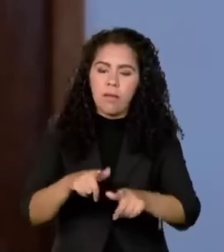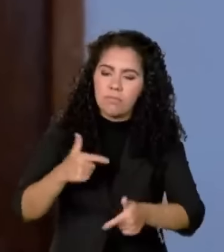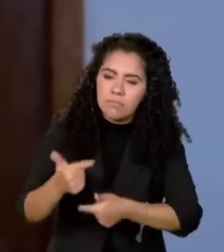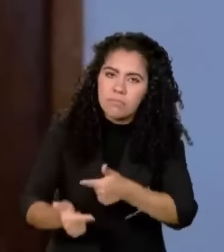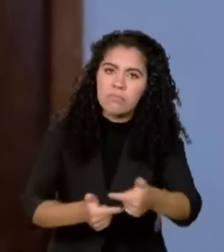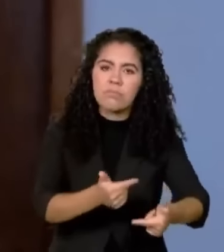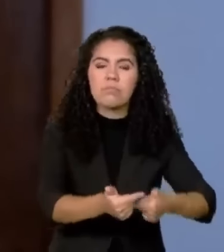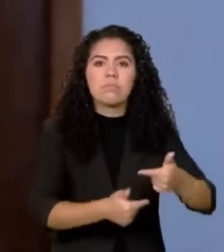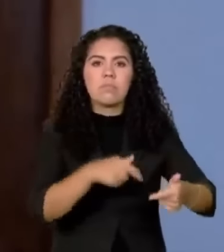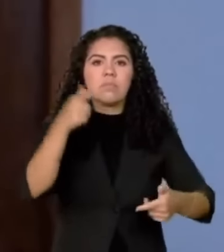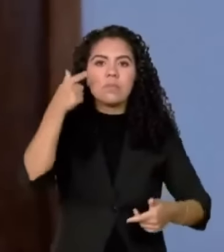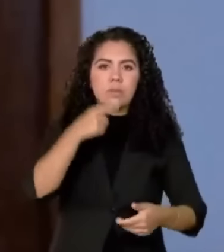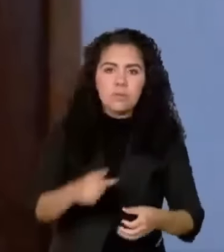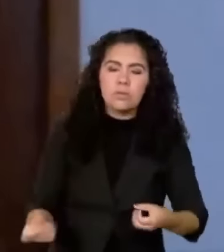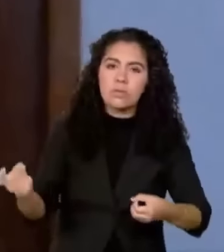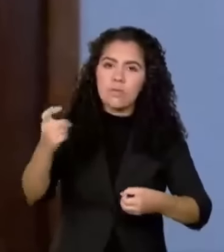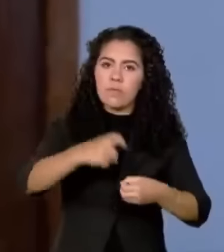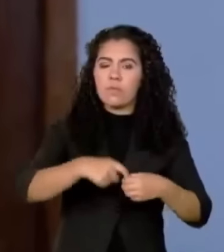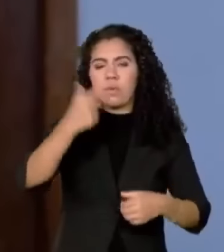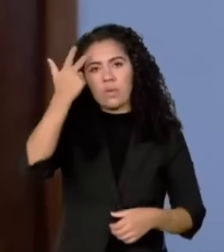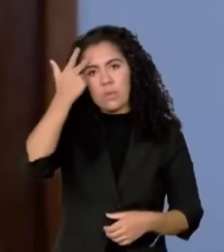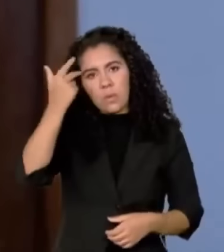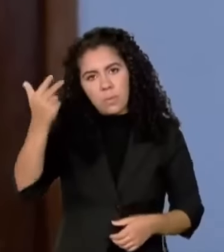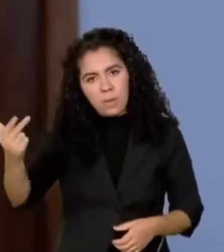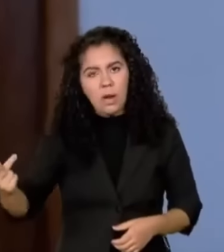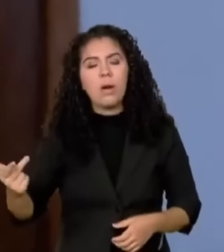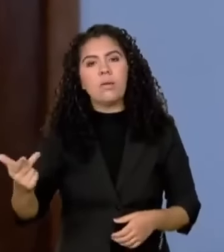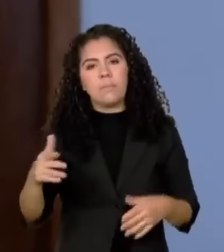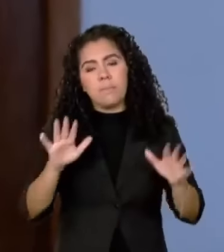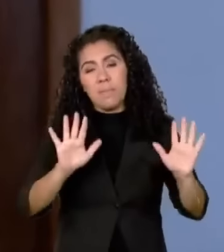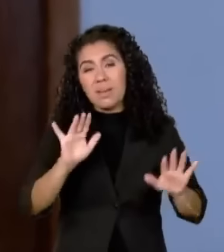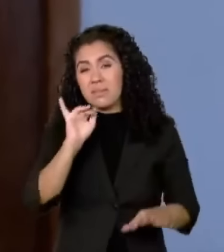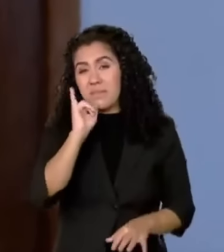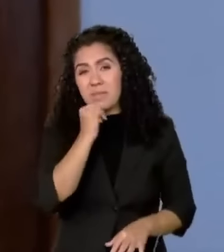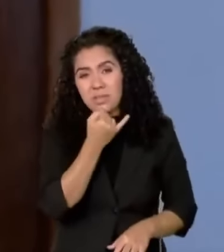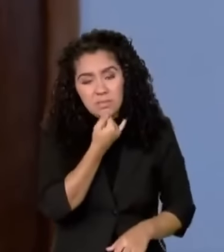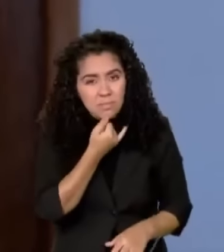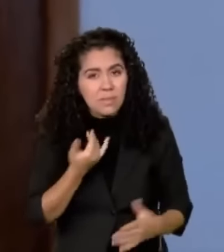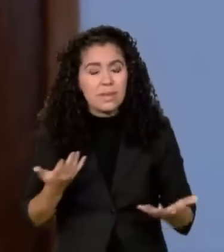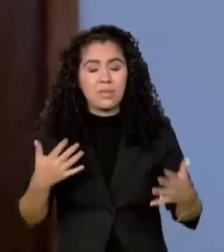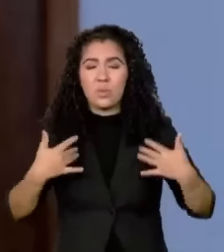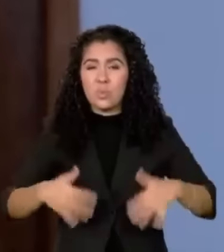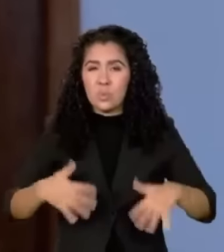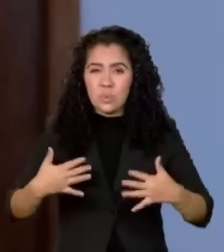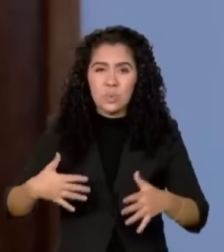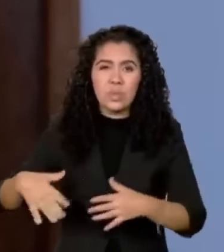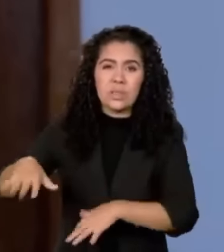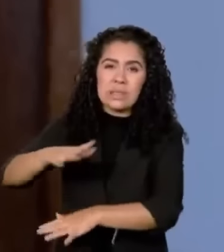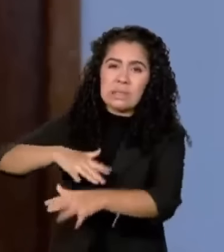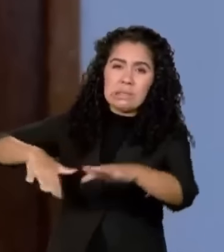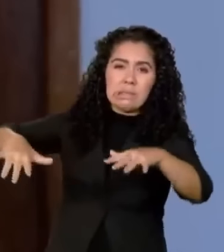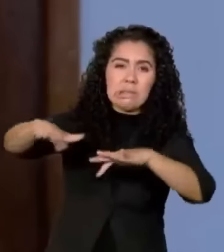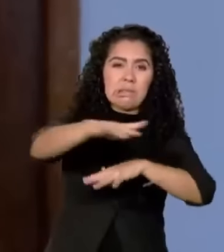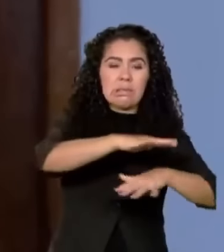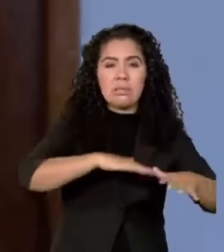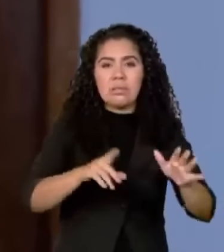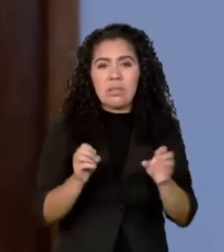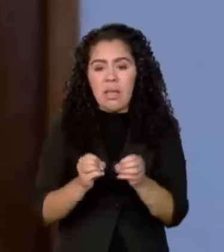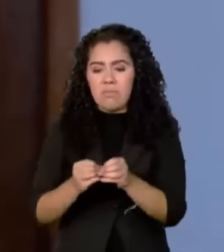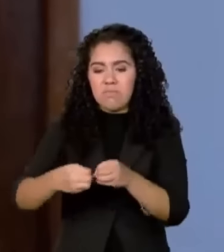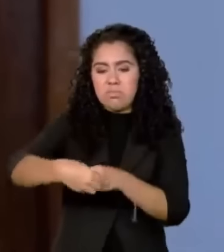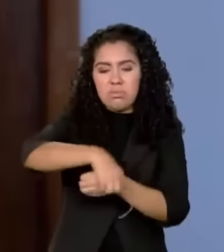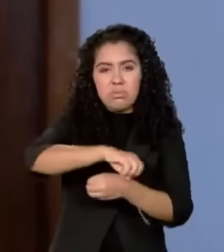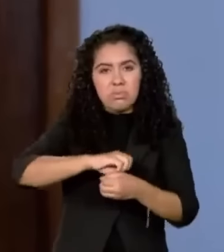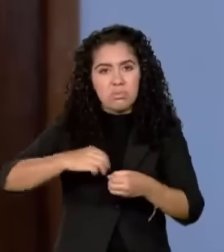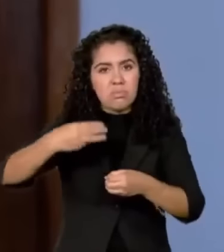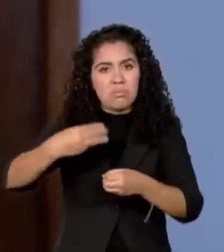para algum restabelecimento de normalidade nessas localidades. Infelizmente, é muito disperso no território isso, então são várias localidades, como eu disse, do centro do estado,